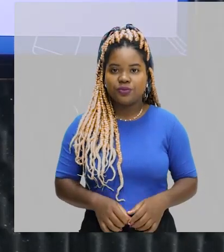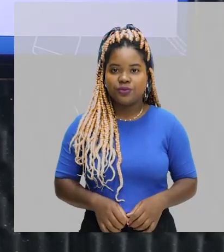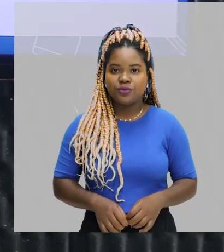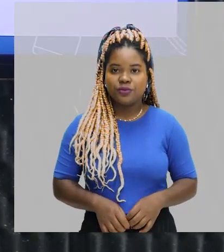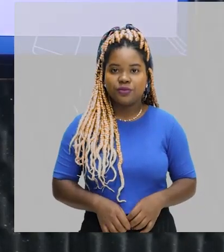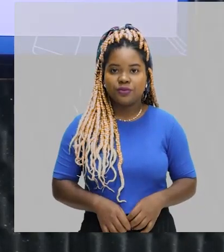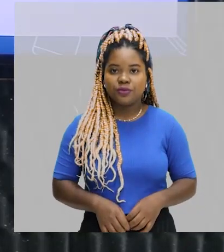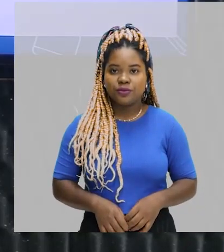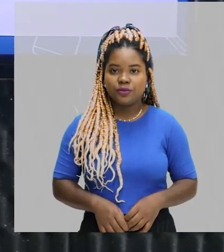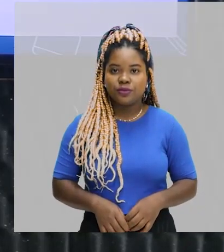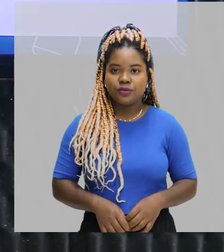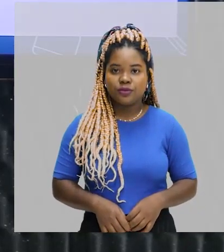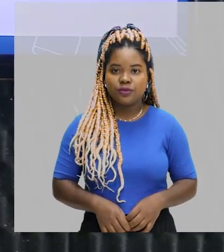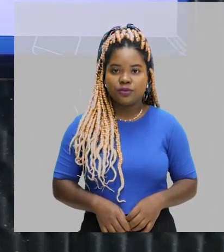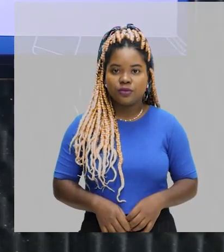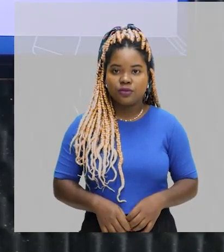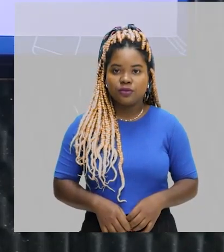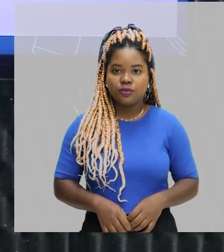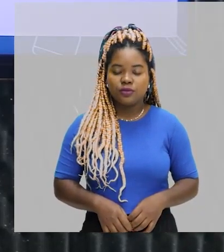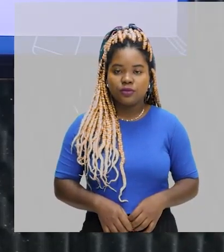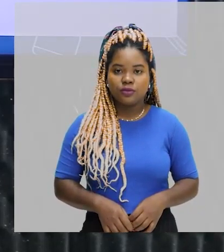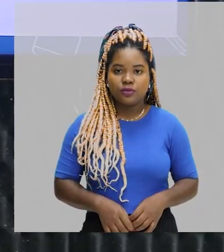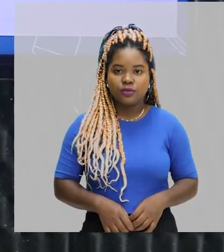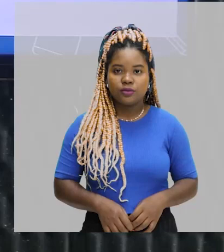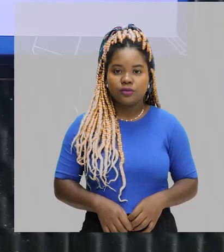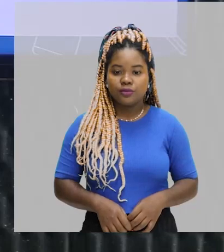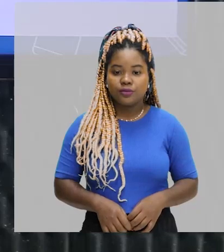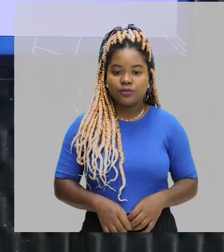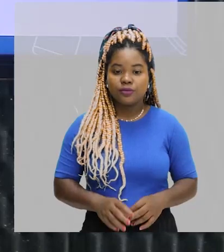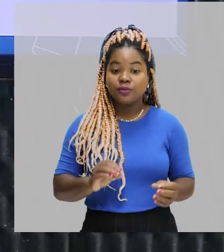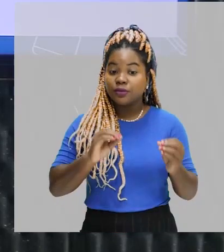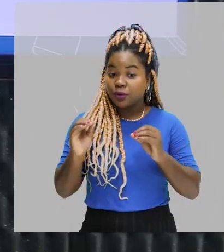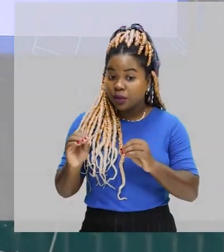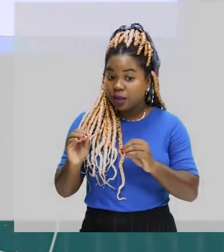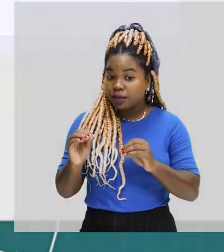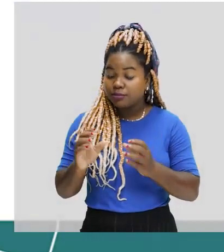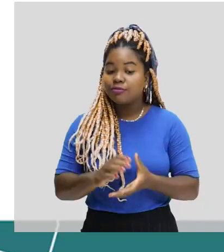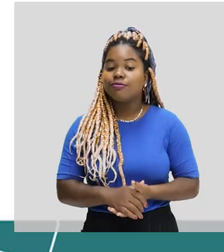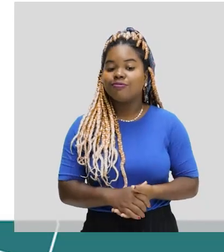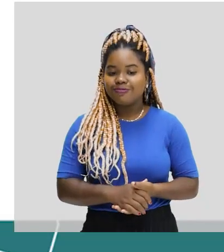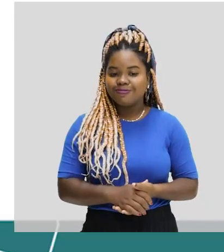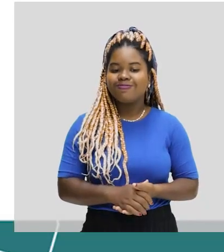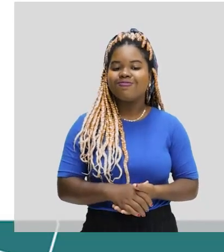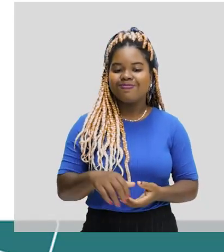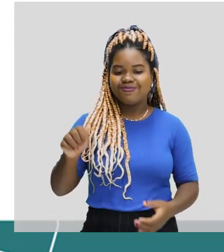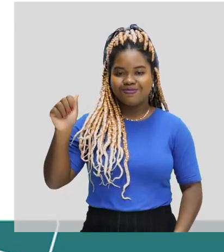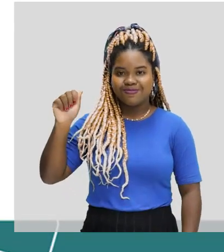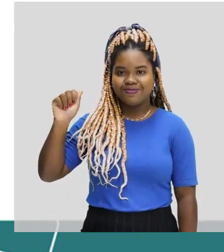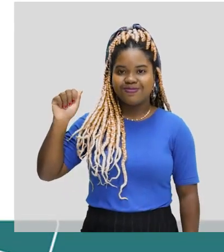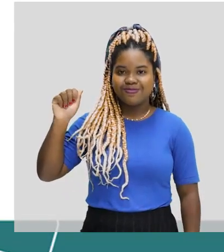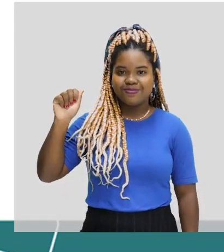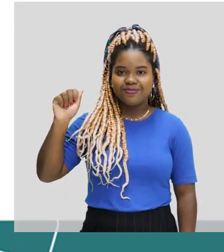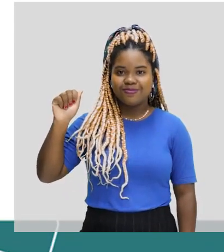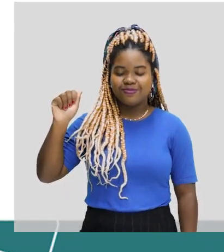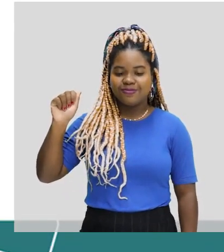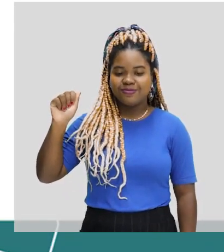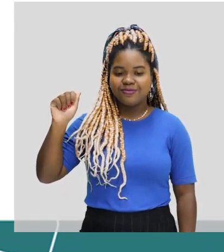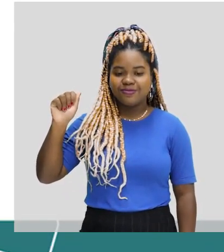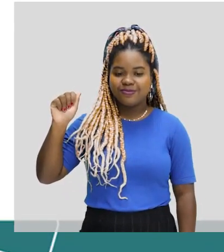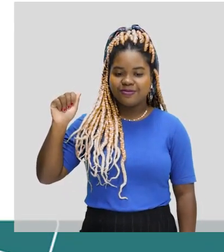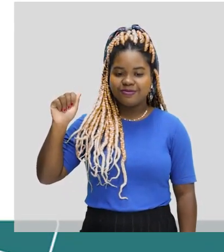5 segundos. 1, 2, 3, 4, 5. Pronto? Posso botar a resposta? Precisa,